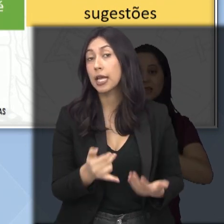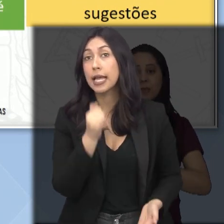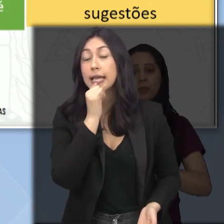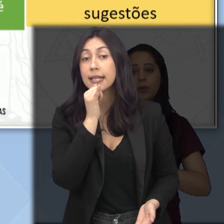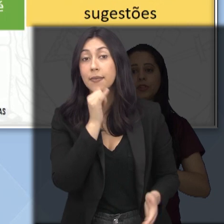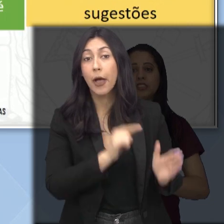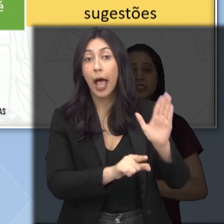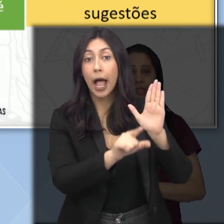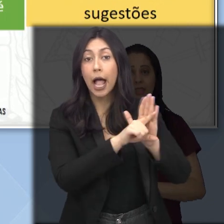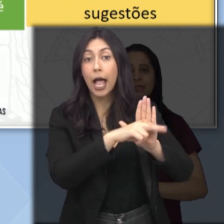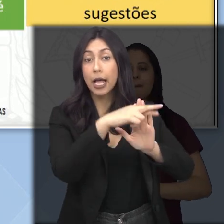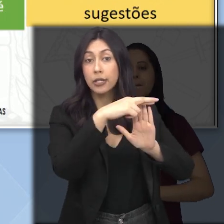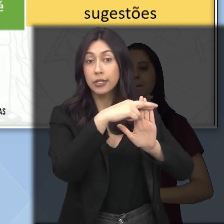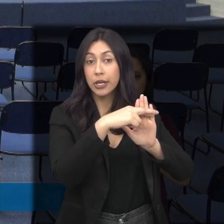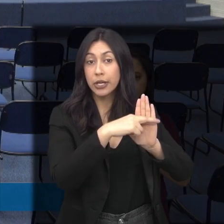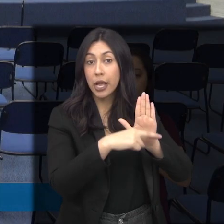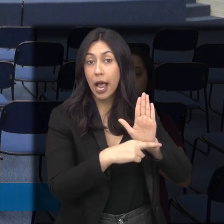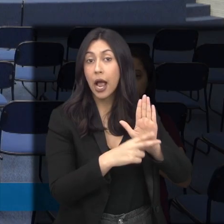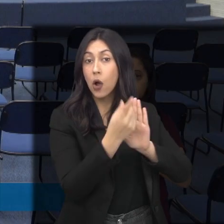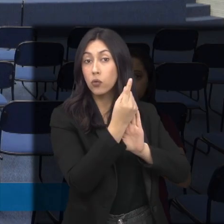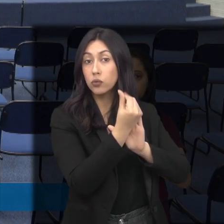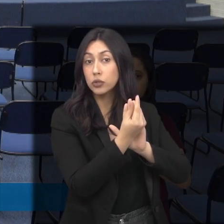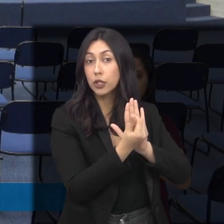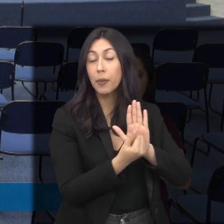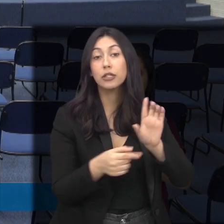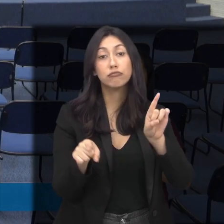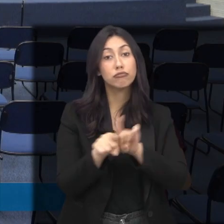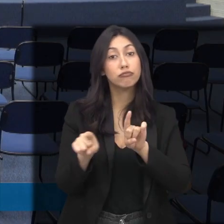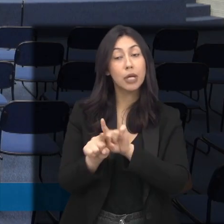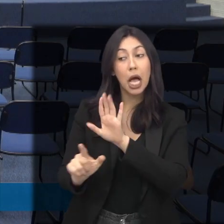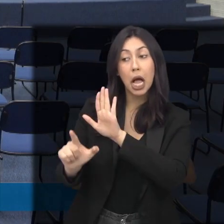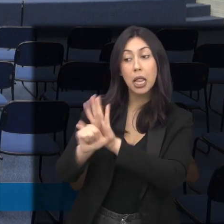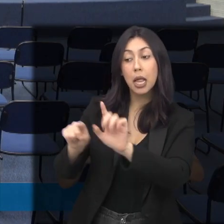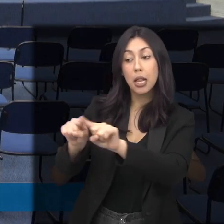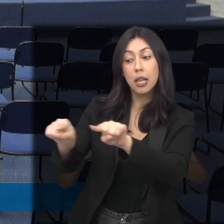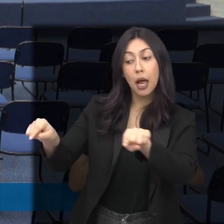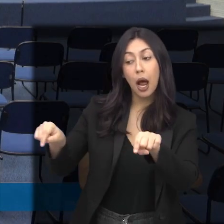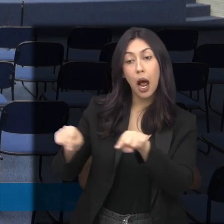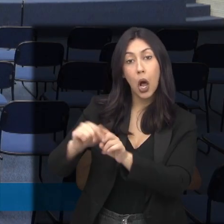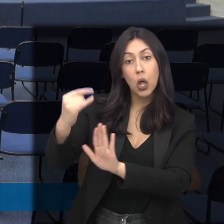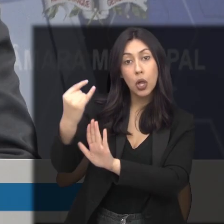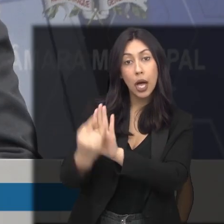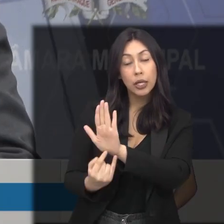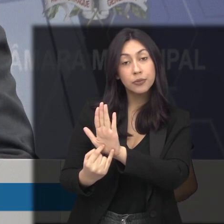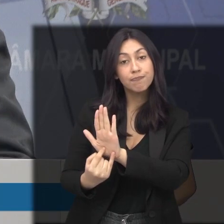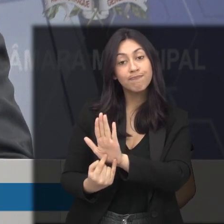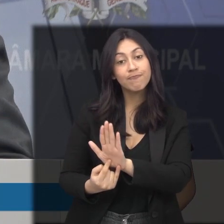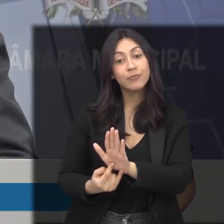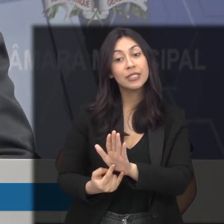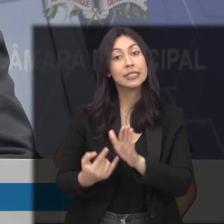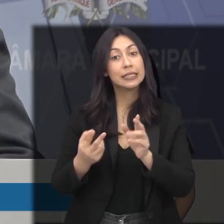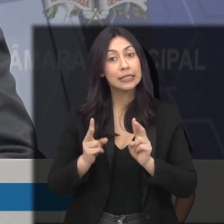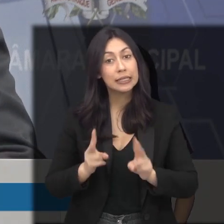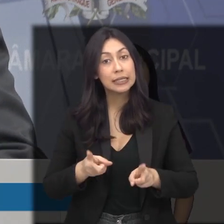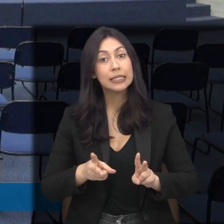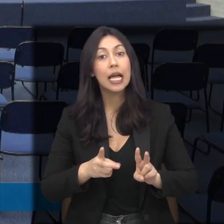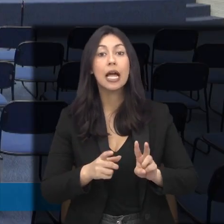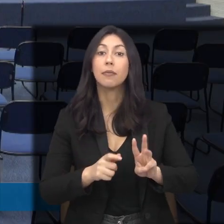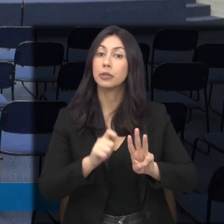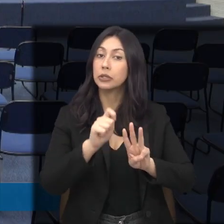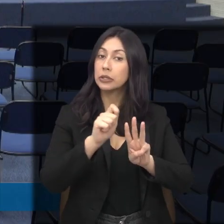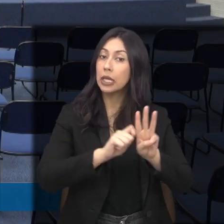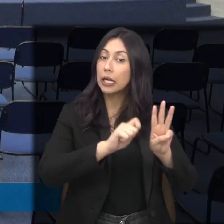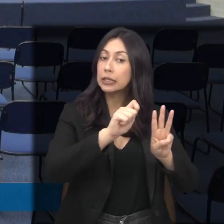a LOA, Lei de Diretrizes Orçamentárias, e a Lei de Zoneamento, a cada 3 meses, a Prefeitura faz